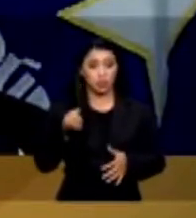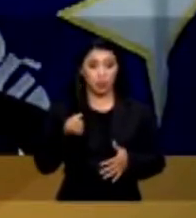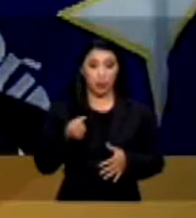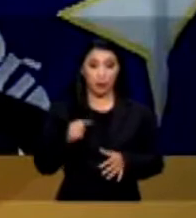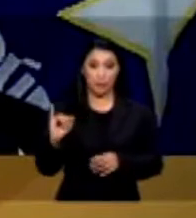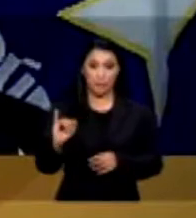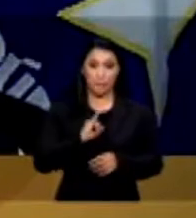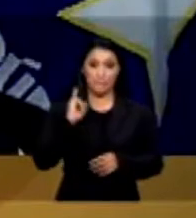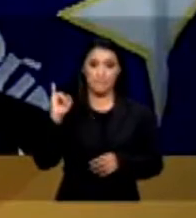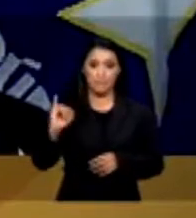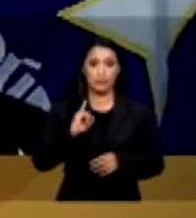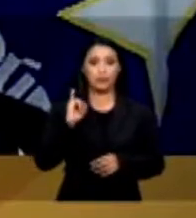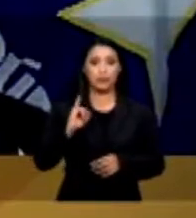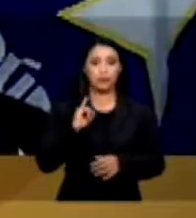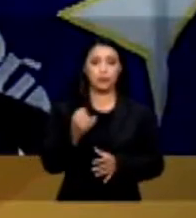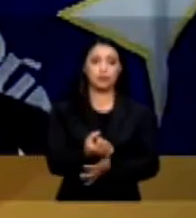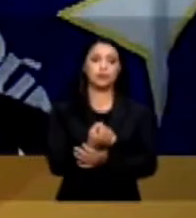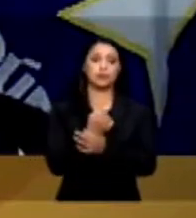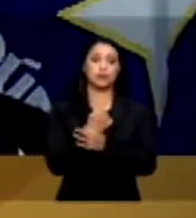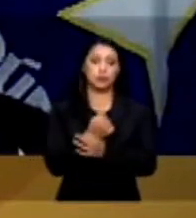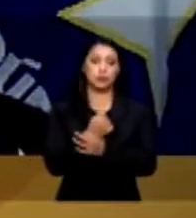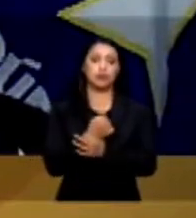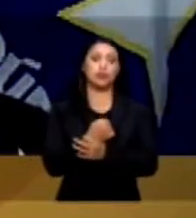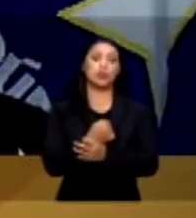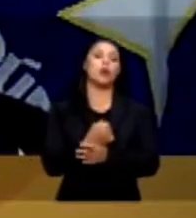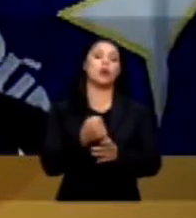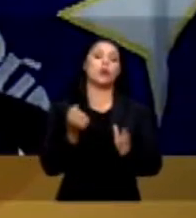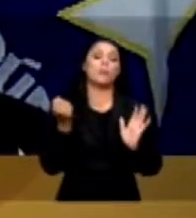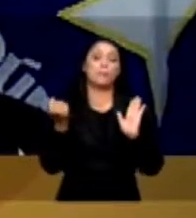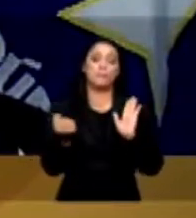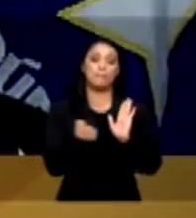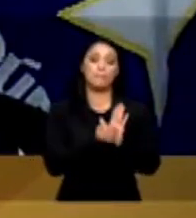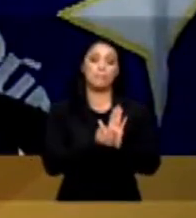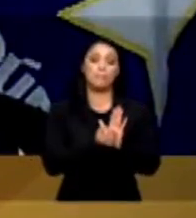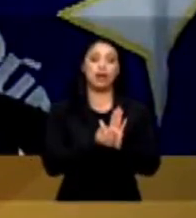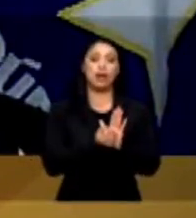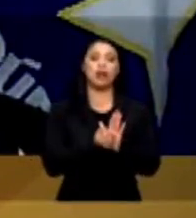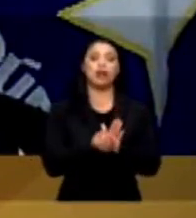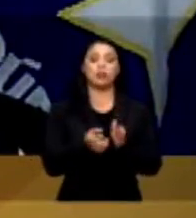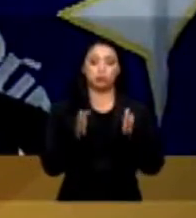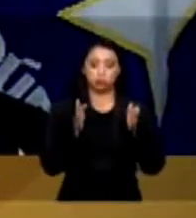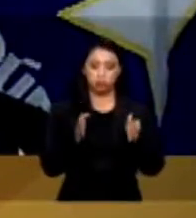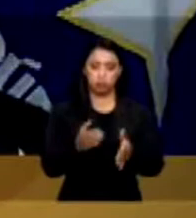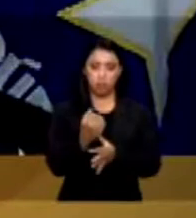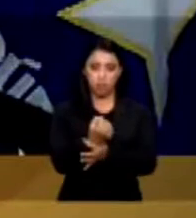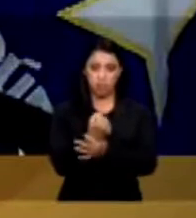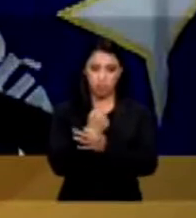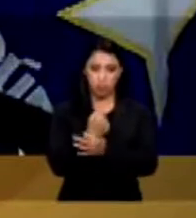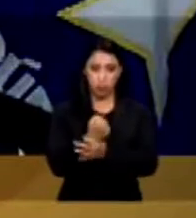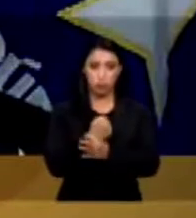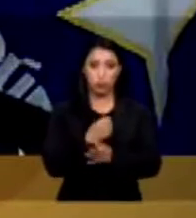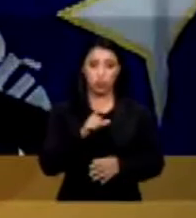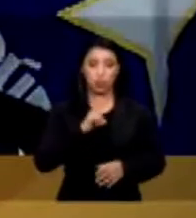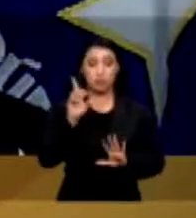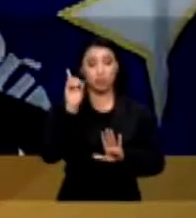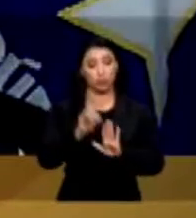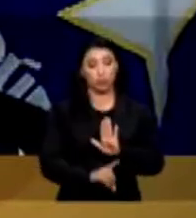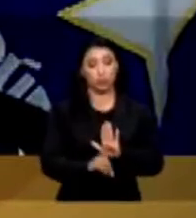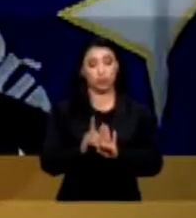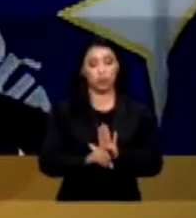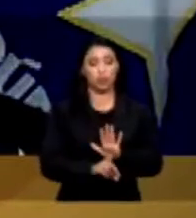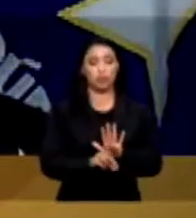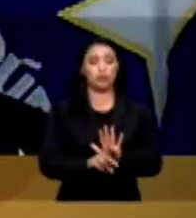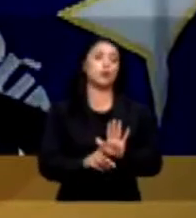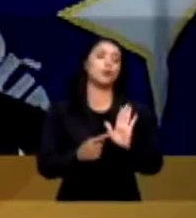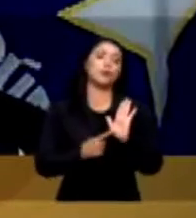importância de se assegurar um marco regulatório dotado de estabilidade, porque o direito, como costuma